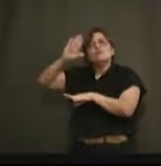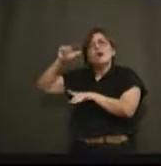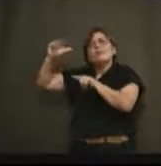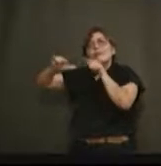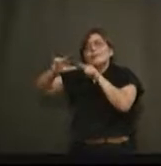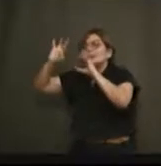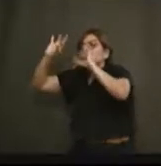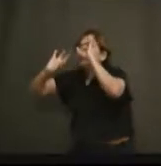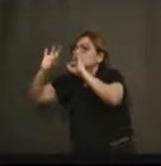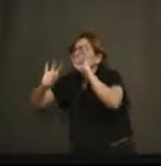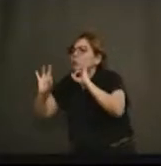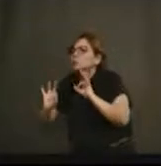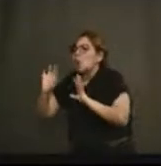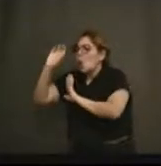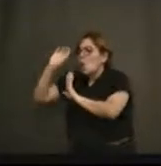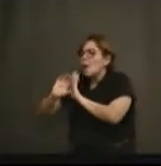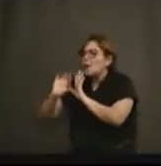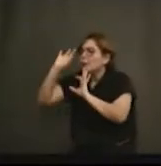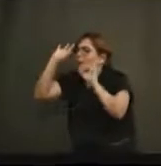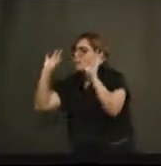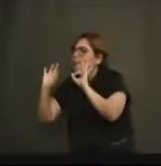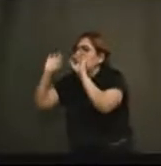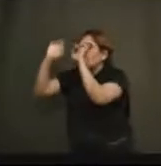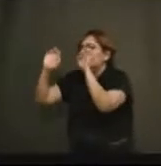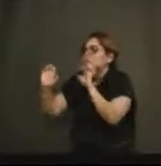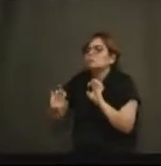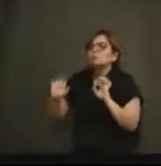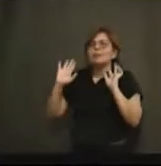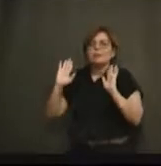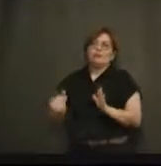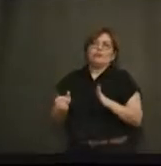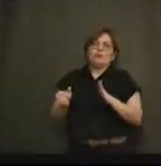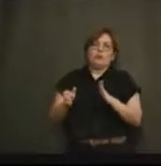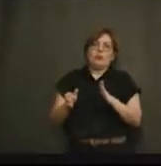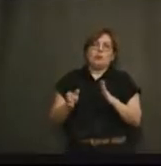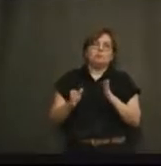organizada, pedagogicamente estruturada e